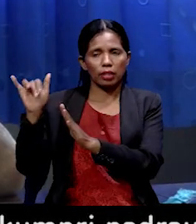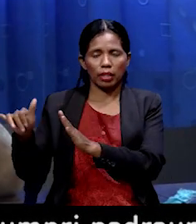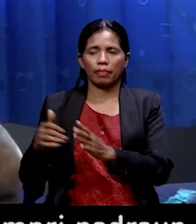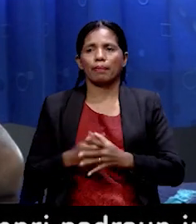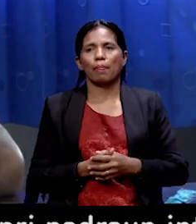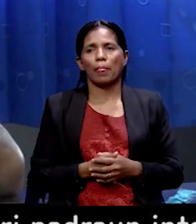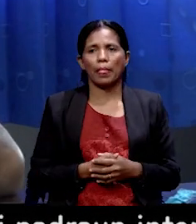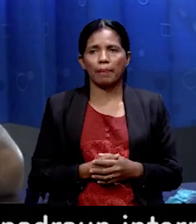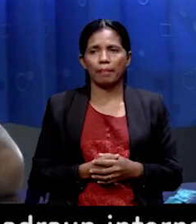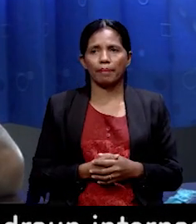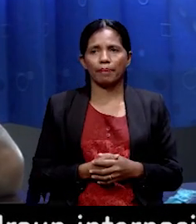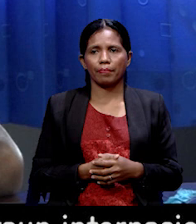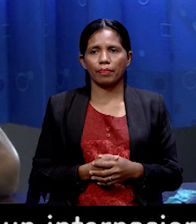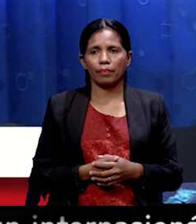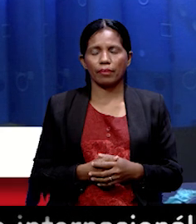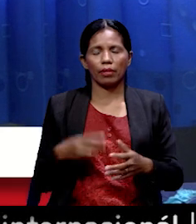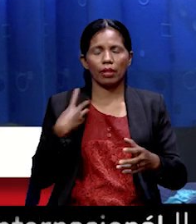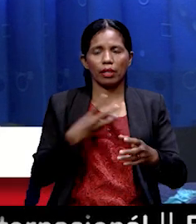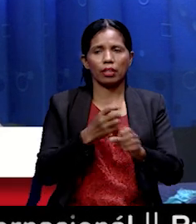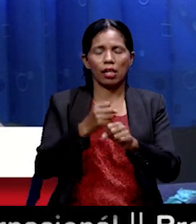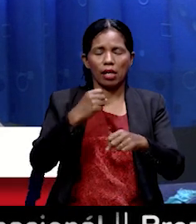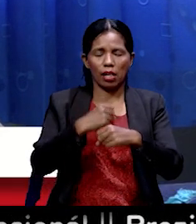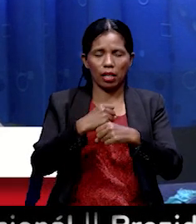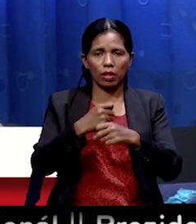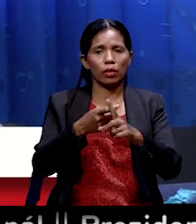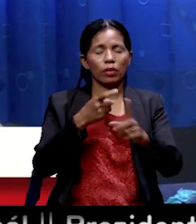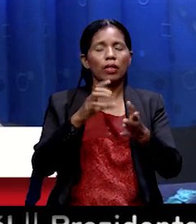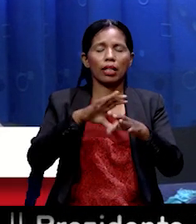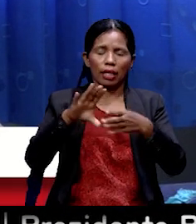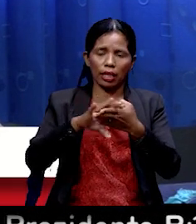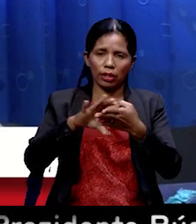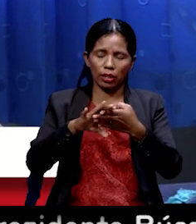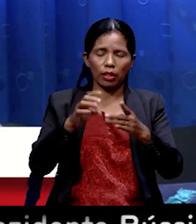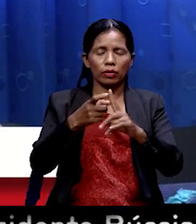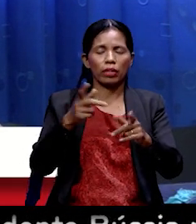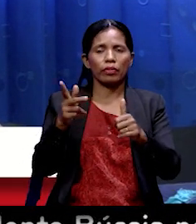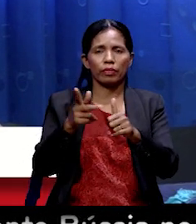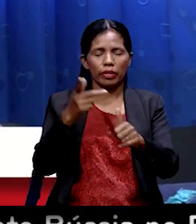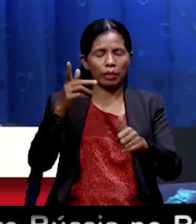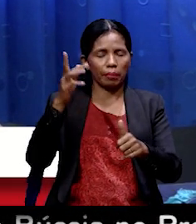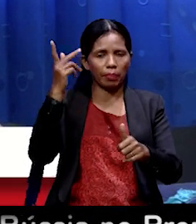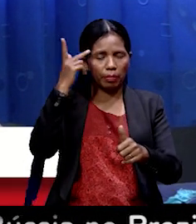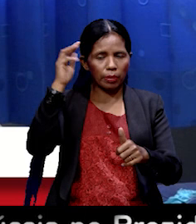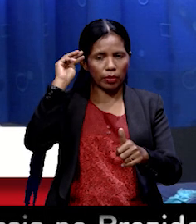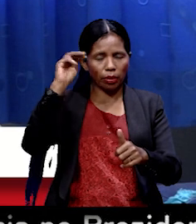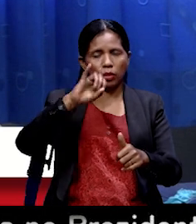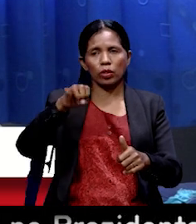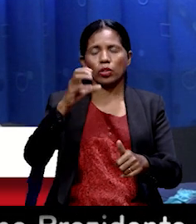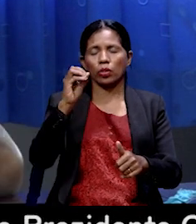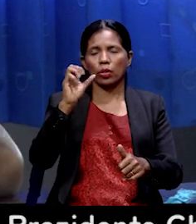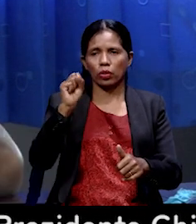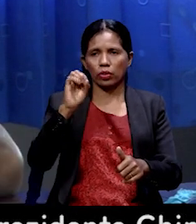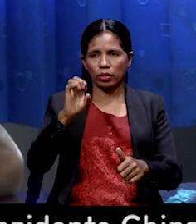que o Primeiro-Ministro, halo no despacho, nomeia a senhora Vice-Primeiro-Ministro, senhora José Reis, anexa mais Ministro